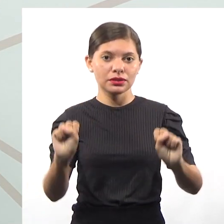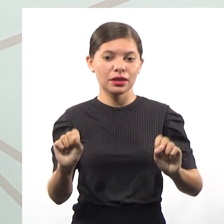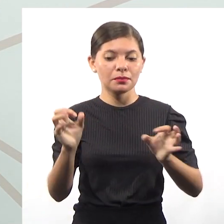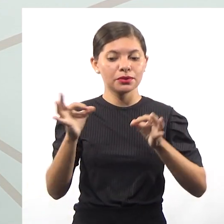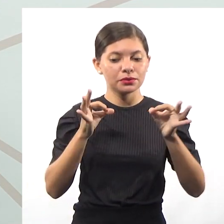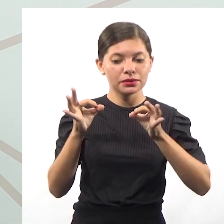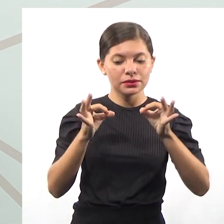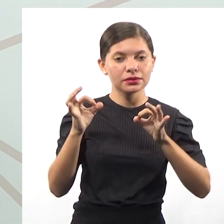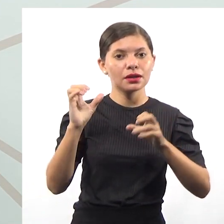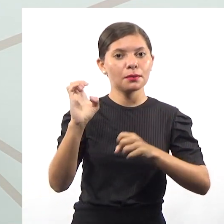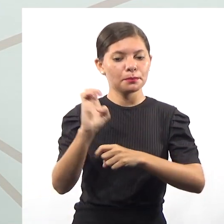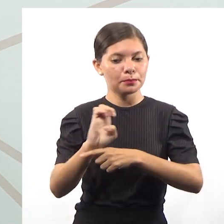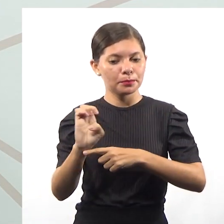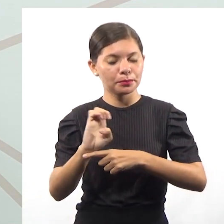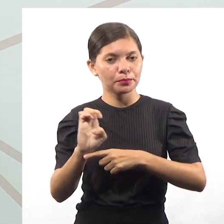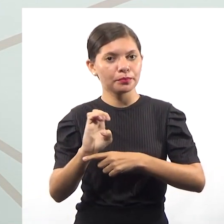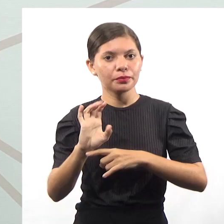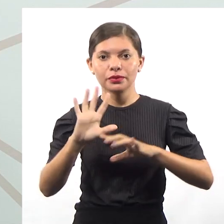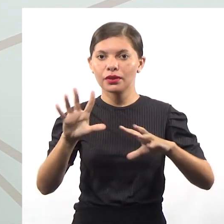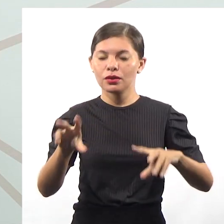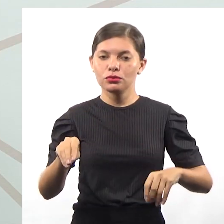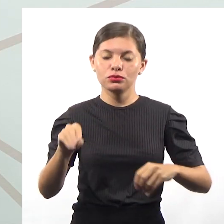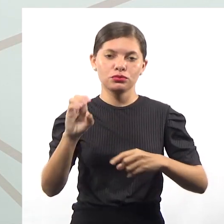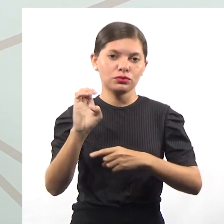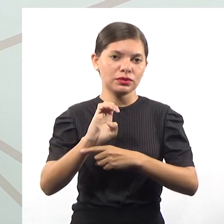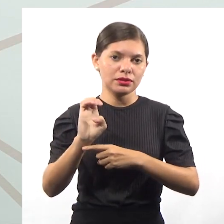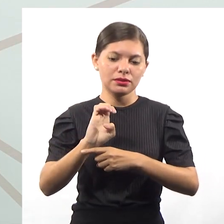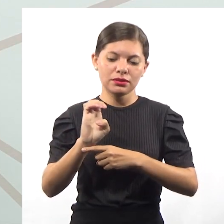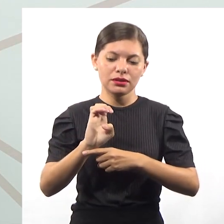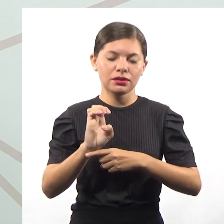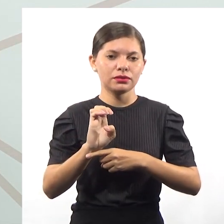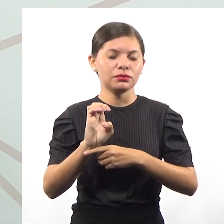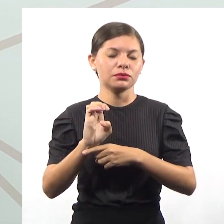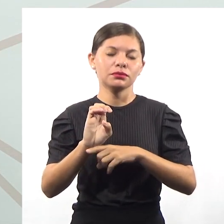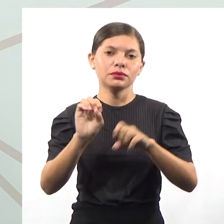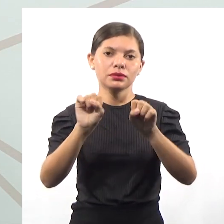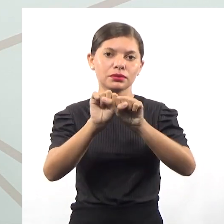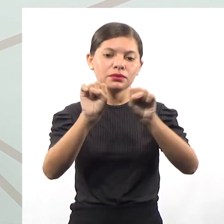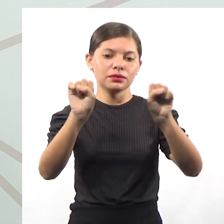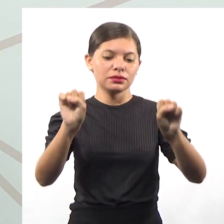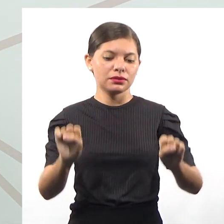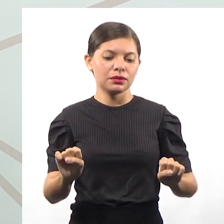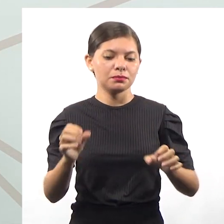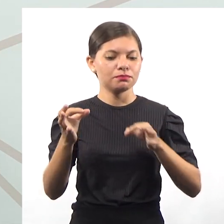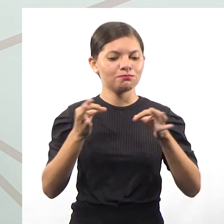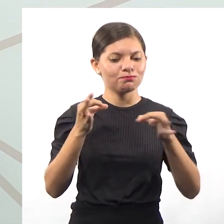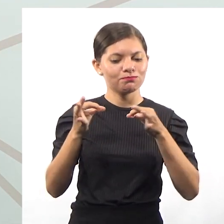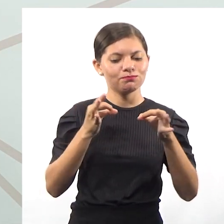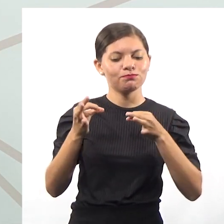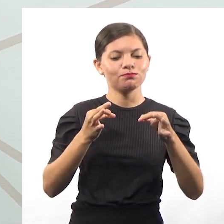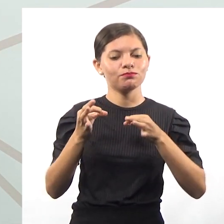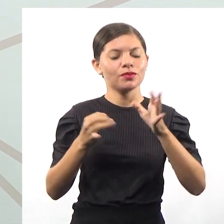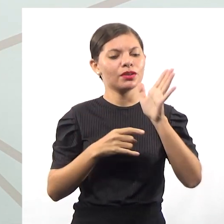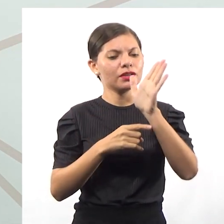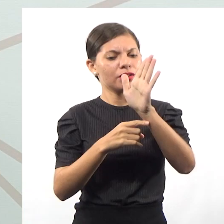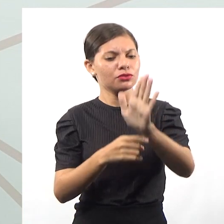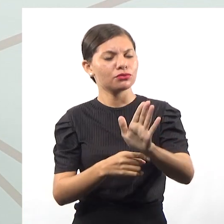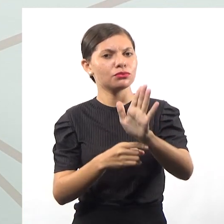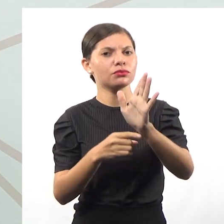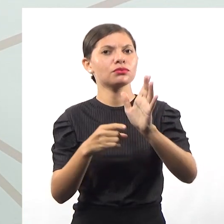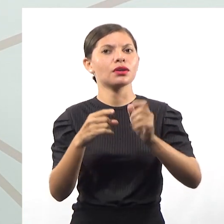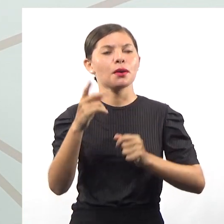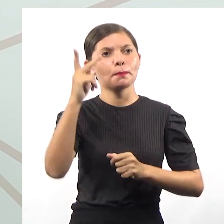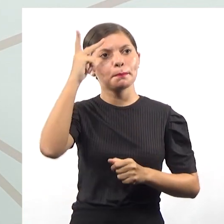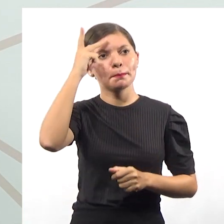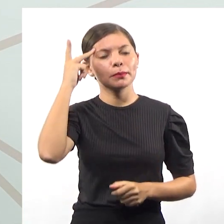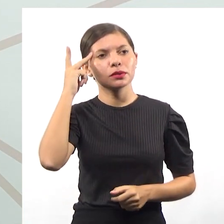político de organização de um Estado. Então, todo Estado tem um sistema organizacional que permite as pessoas